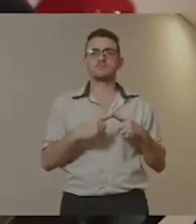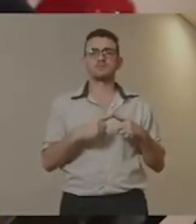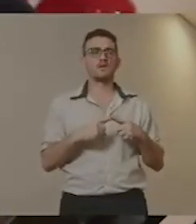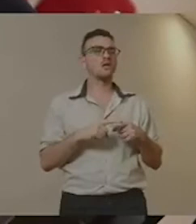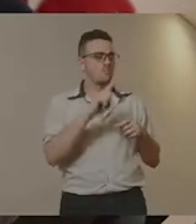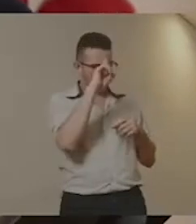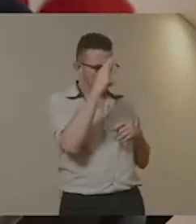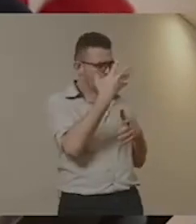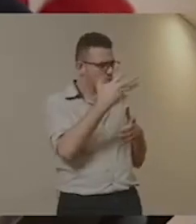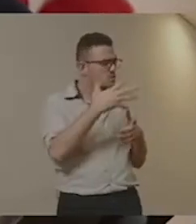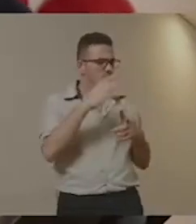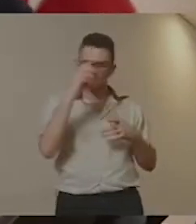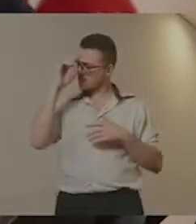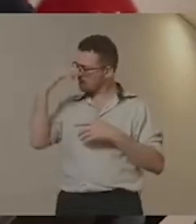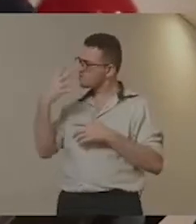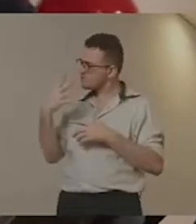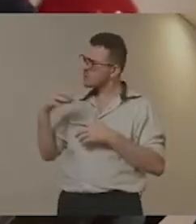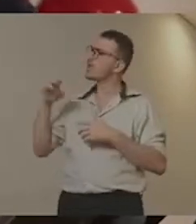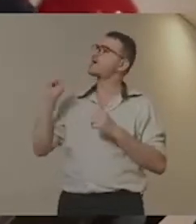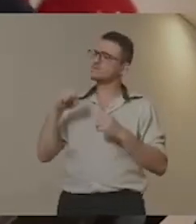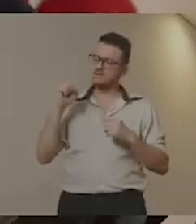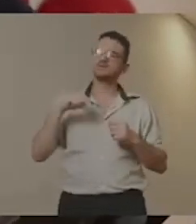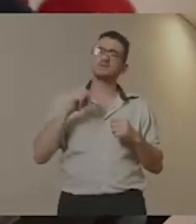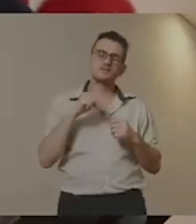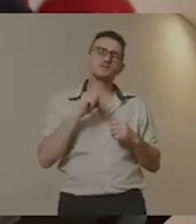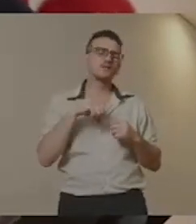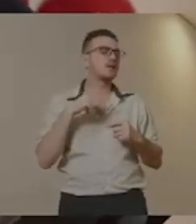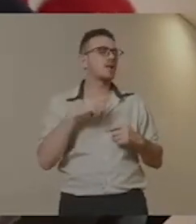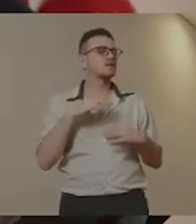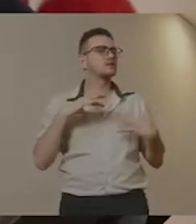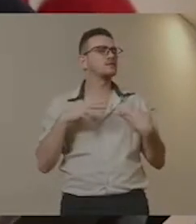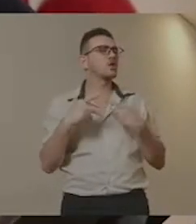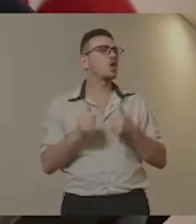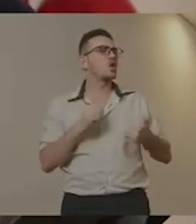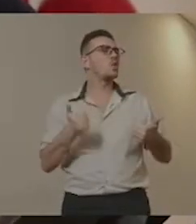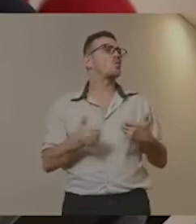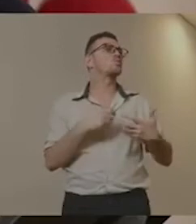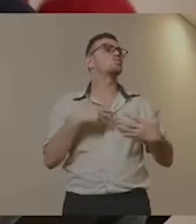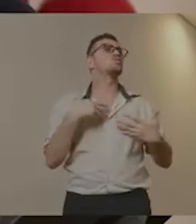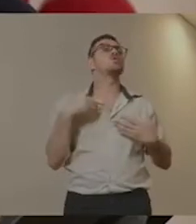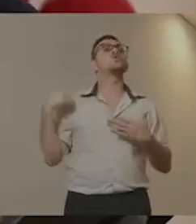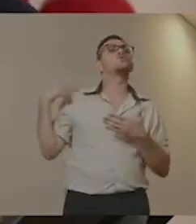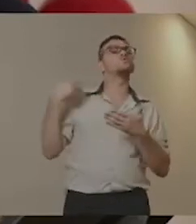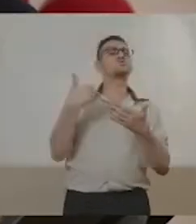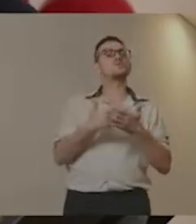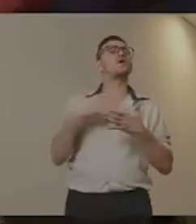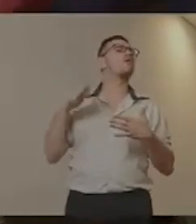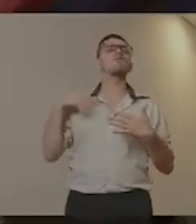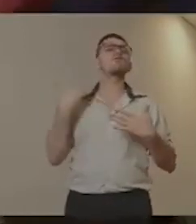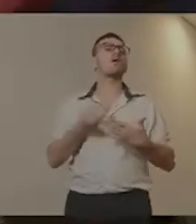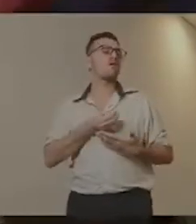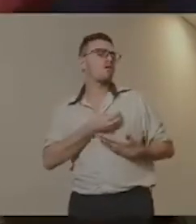uma bagagem também de quem eu sou, de que eu trago, né? Claro, da mensagem história, que eu tenho para, né, passar. Miguel? Sim,